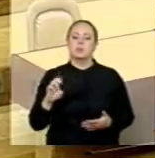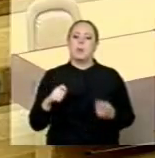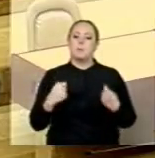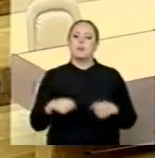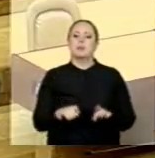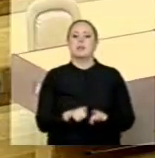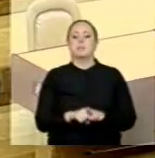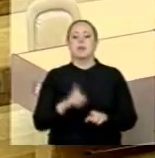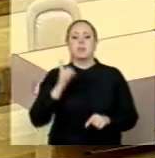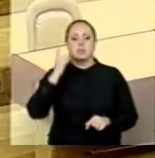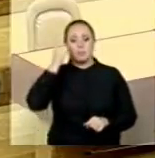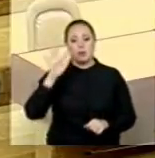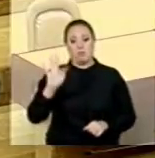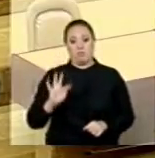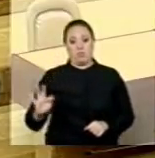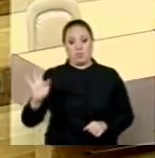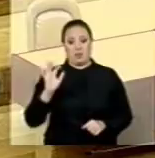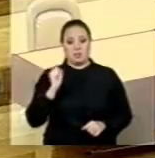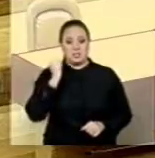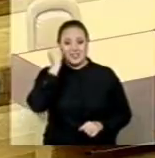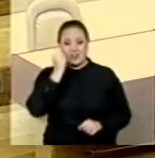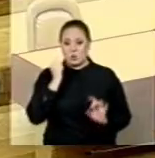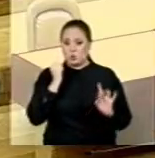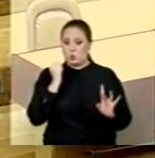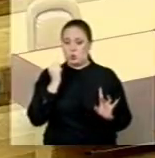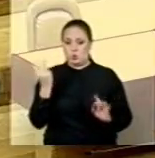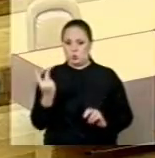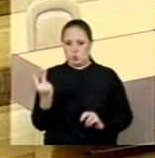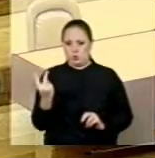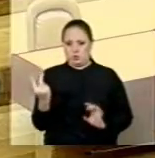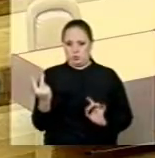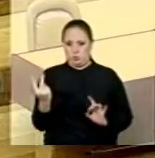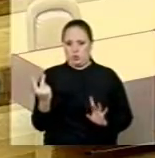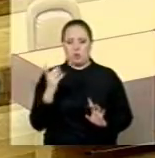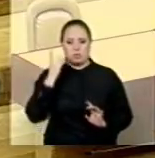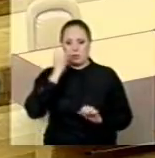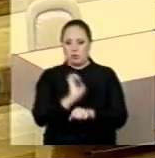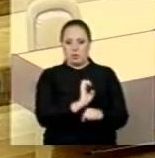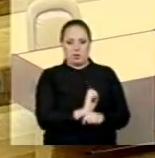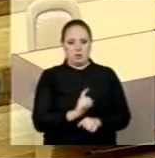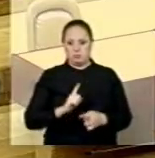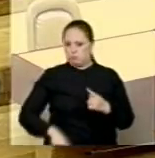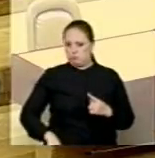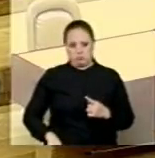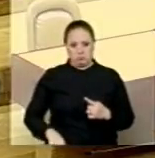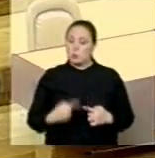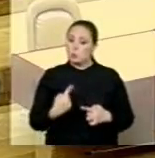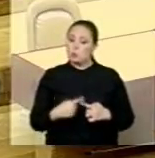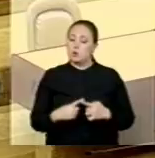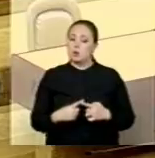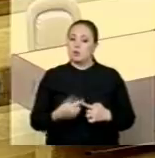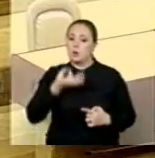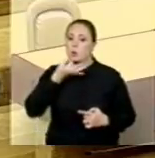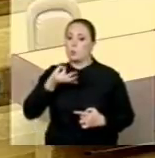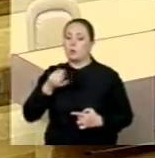deputados federais e senadores e somente para eles. Isto porque, nos termos da requerente, os